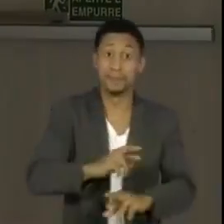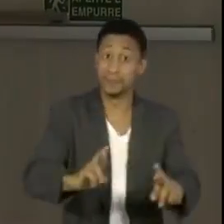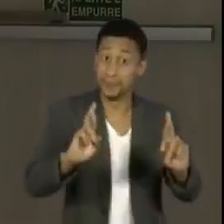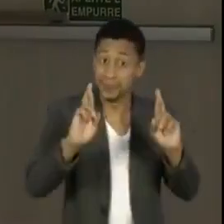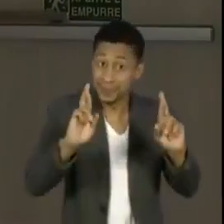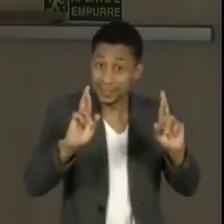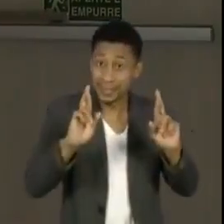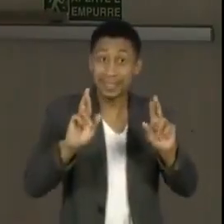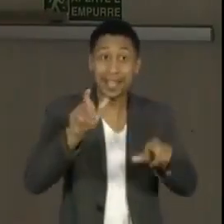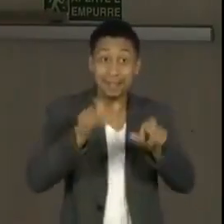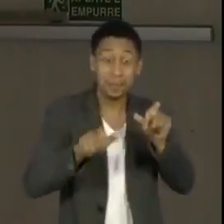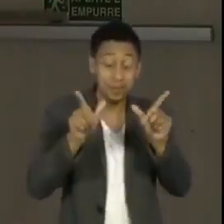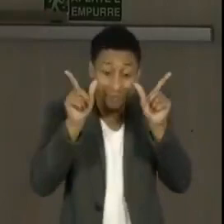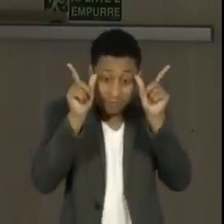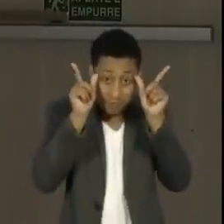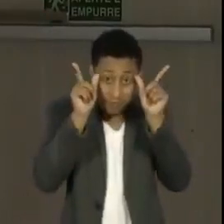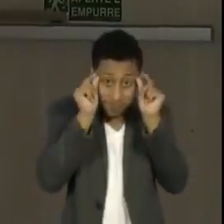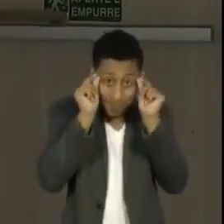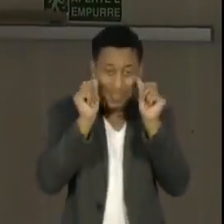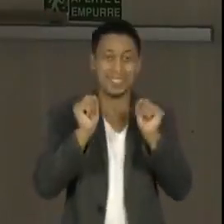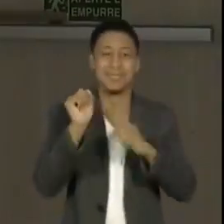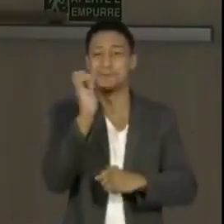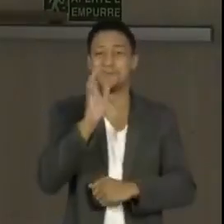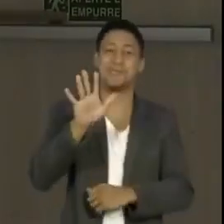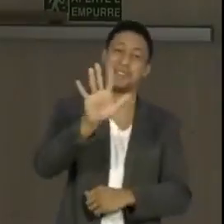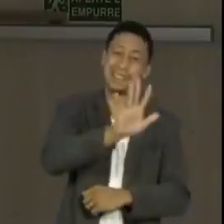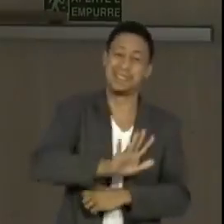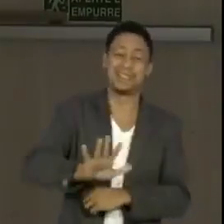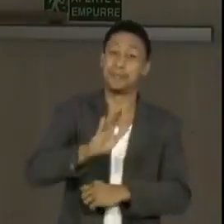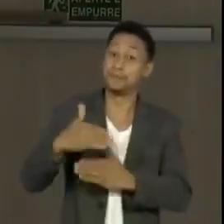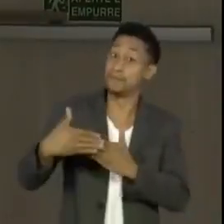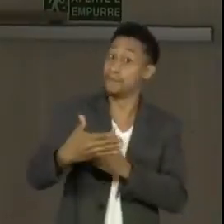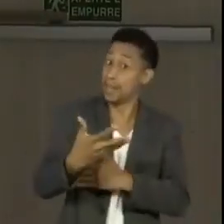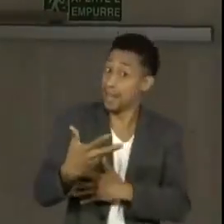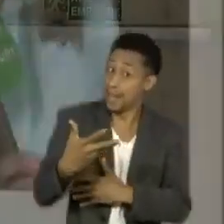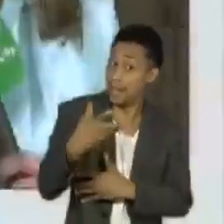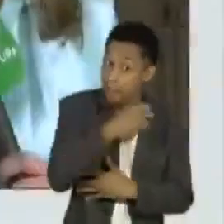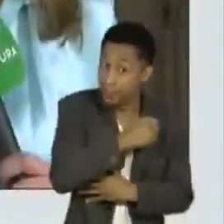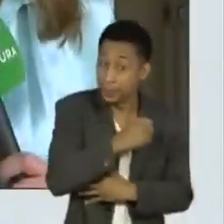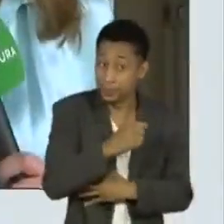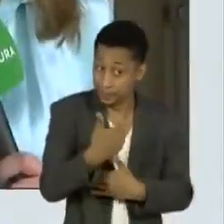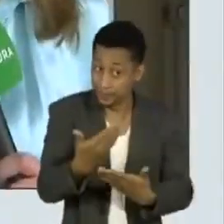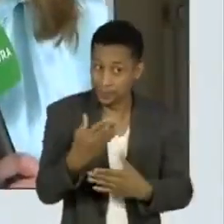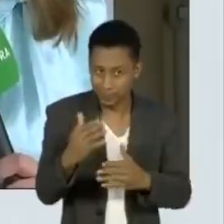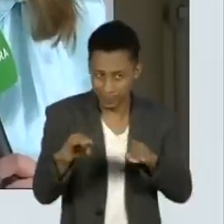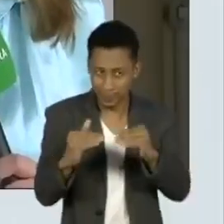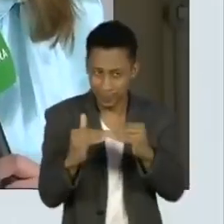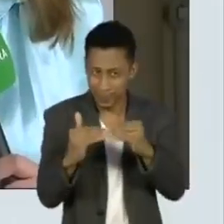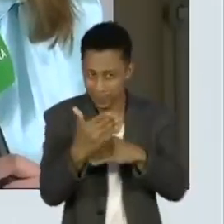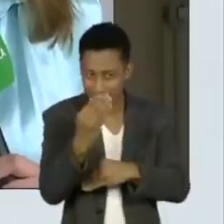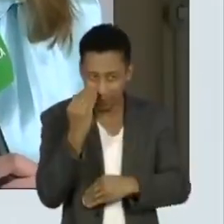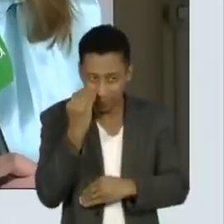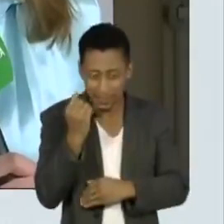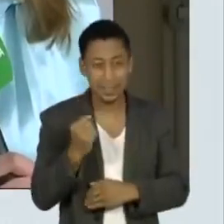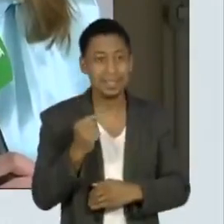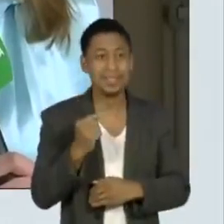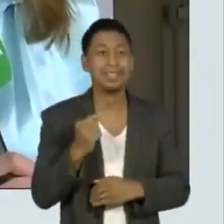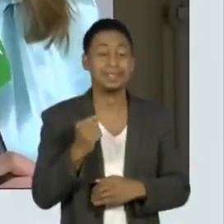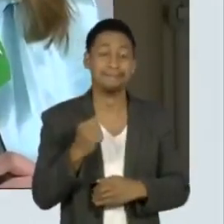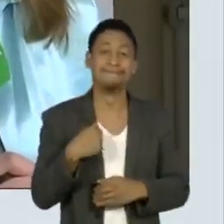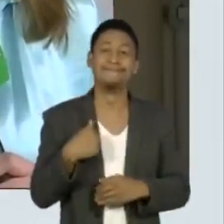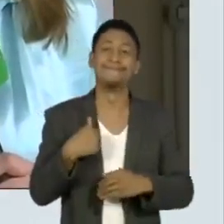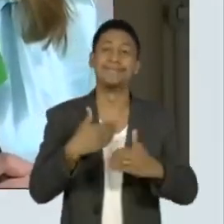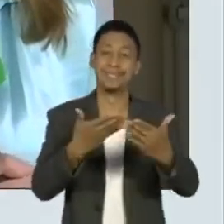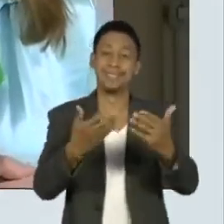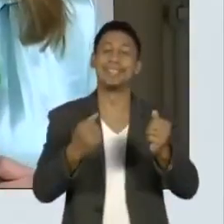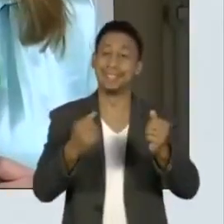esse alívio nos olhos de todos os brasileiros em breve, o mais rápido possível, né, Joyce? Sem dúvida, Vanessa, a gente pode